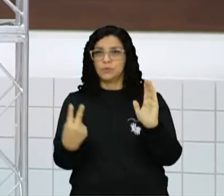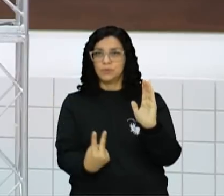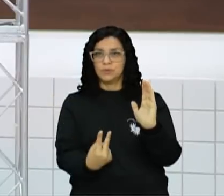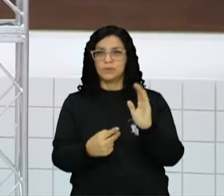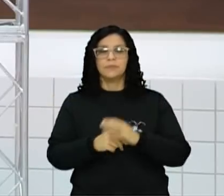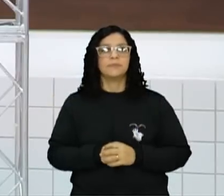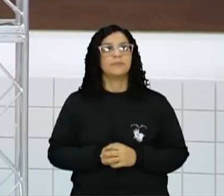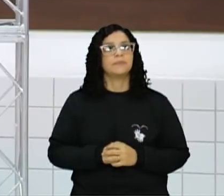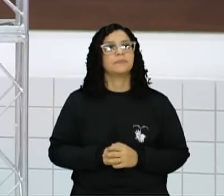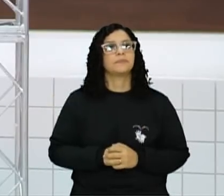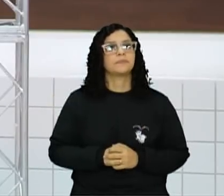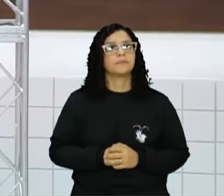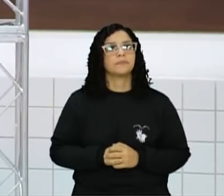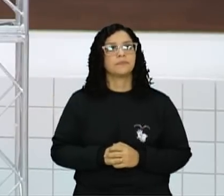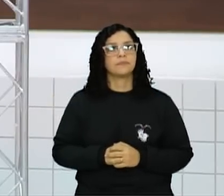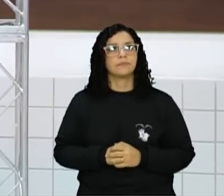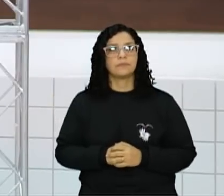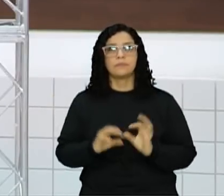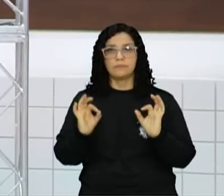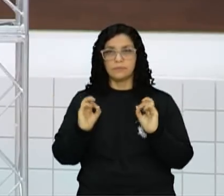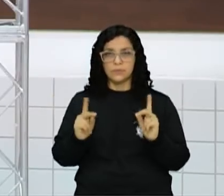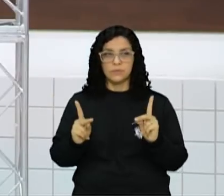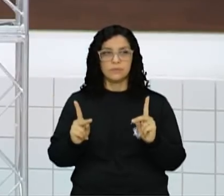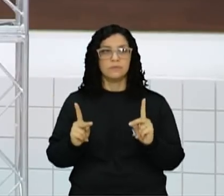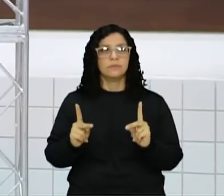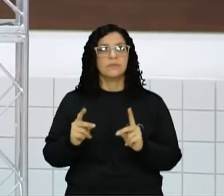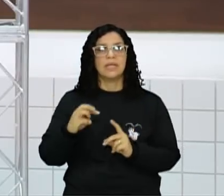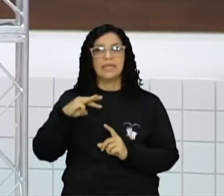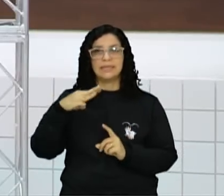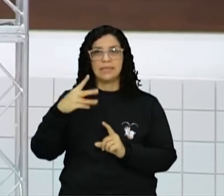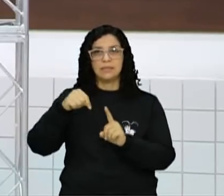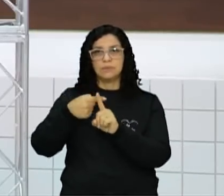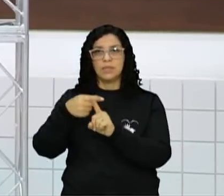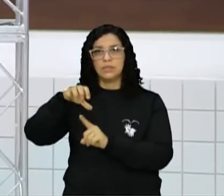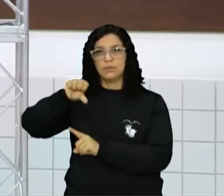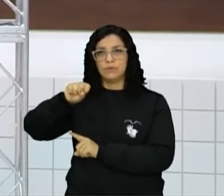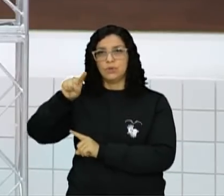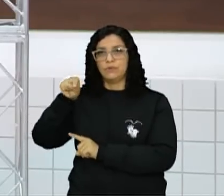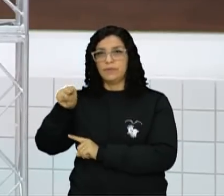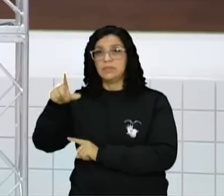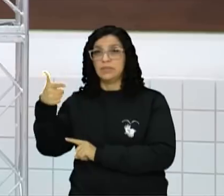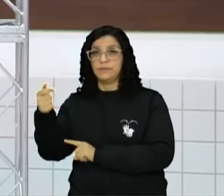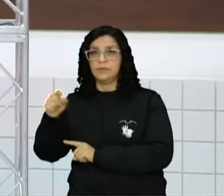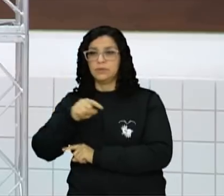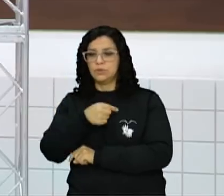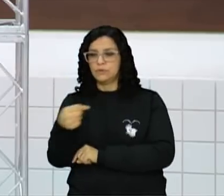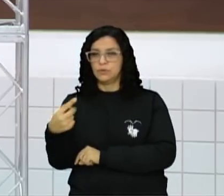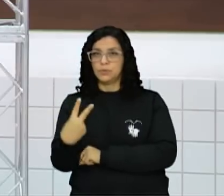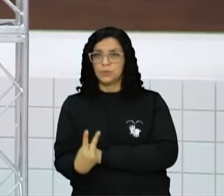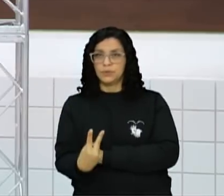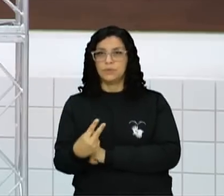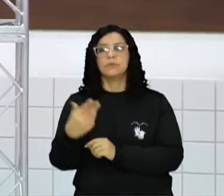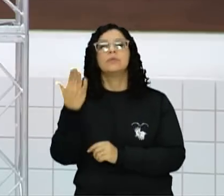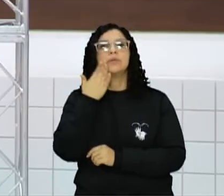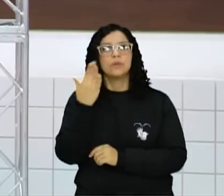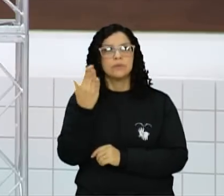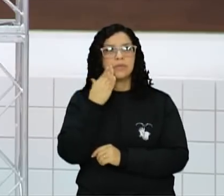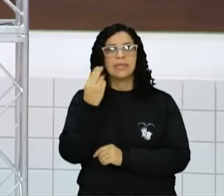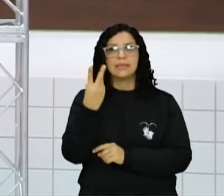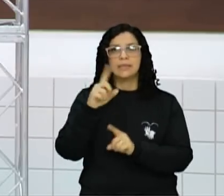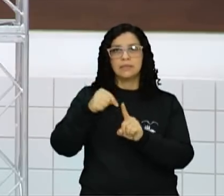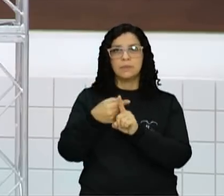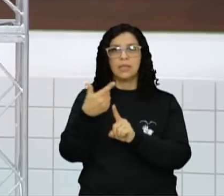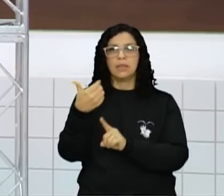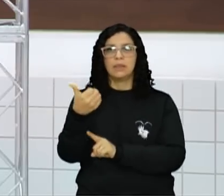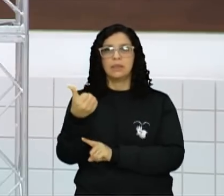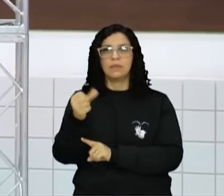dividido por 2, ok? 3 mais 98 vezes 20 divididos por 2. Sabemos que 3 mais